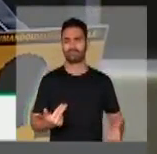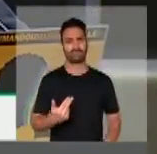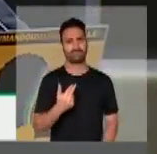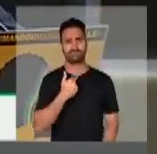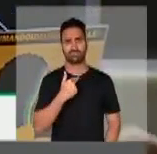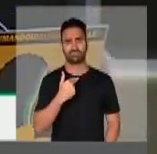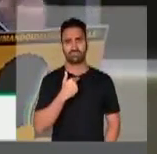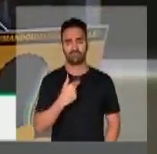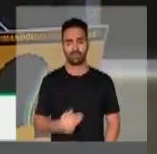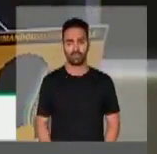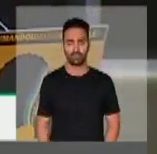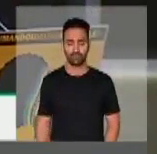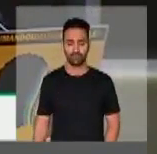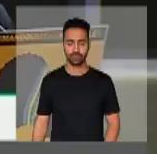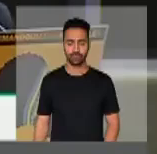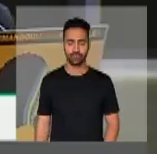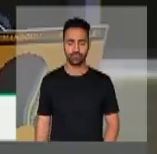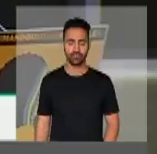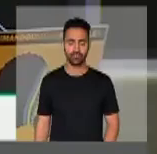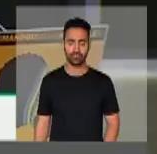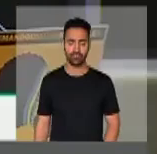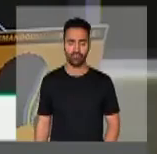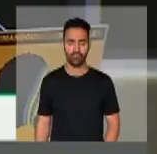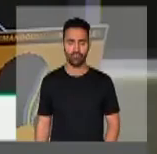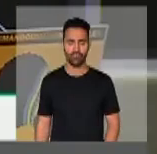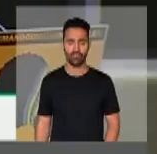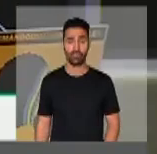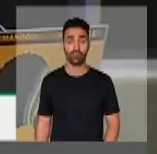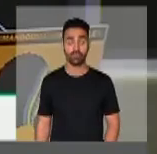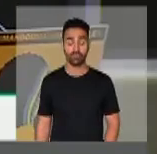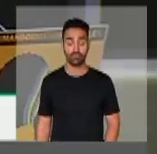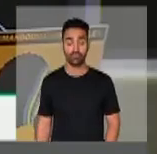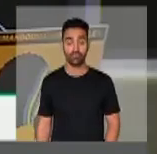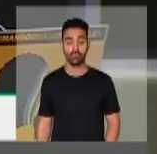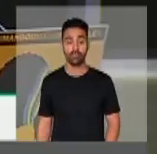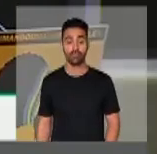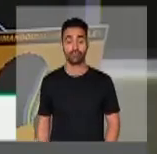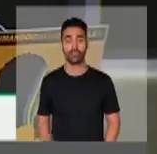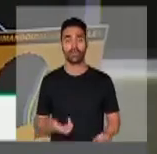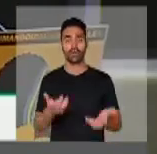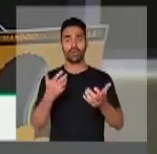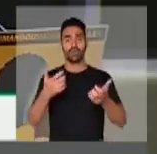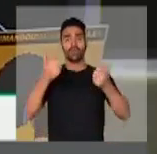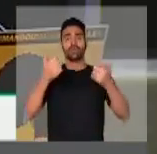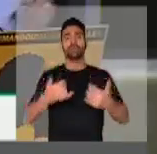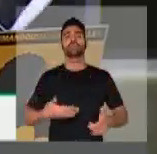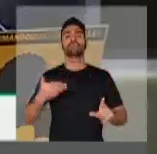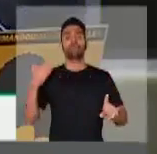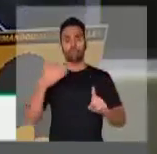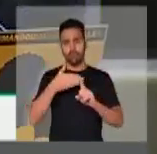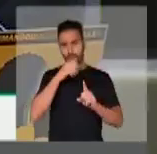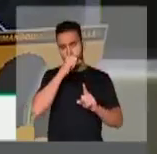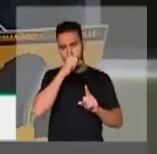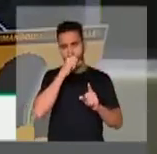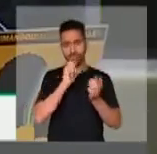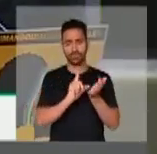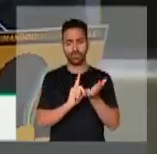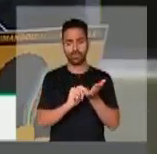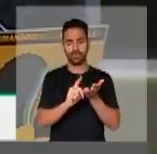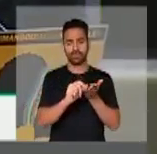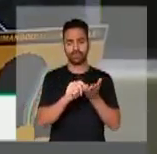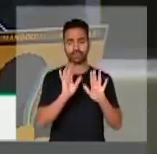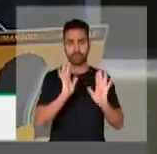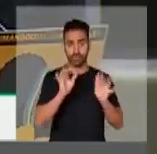método. Mas eu quero então concluir, no entanto, fazendo referência a um artigo publicado